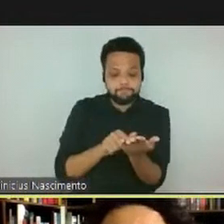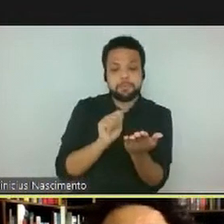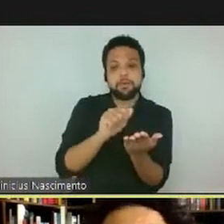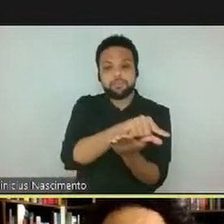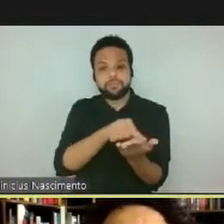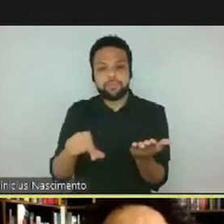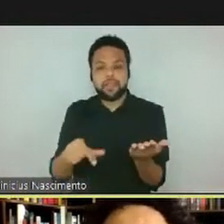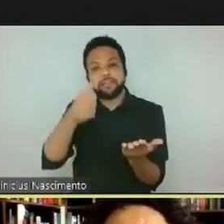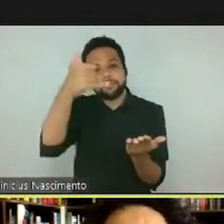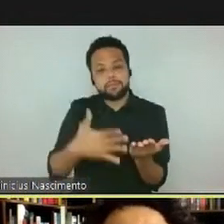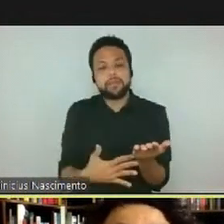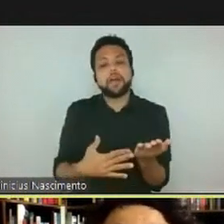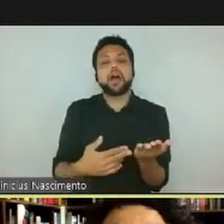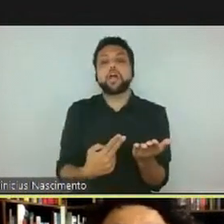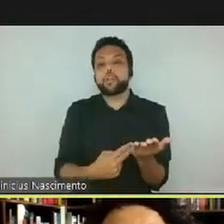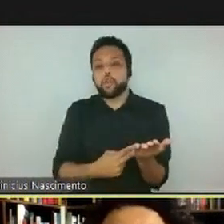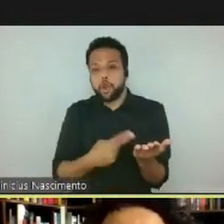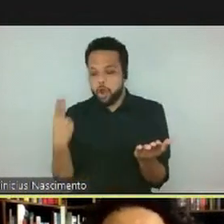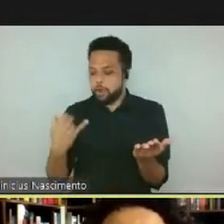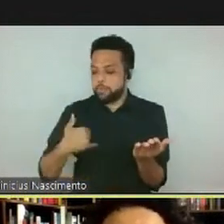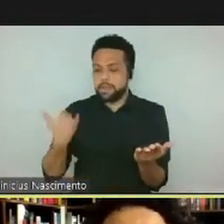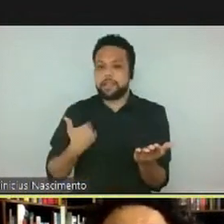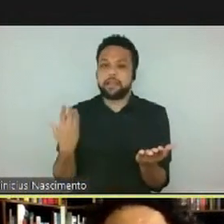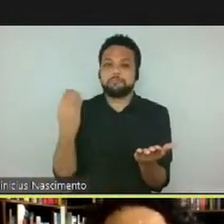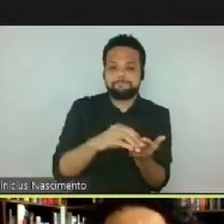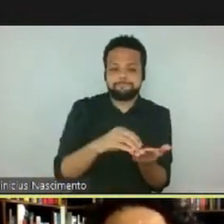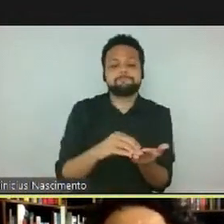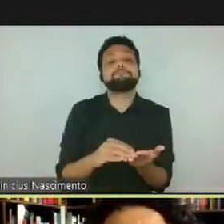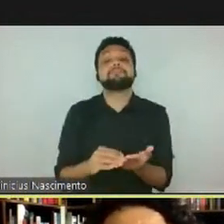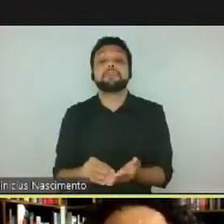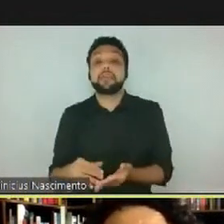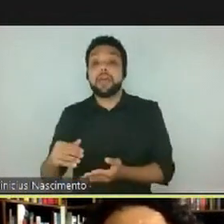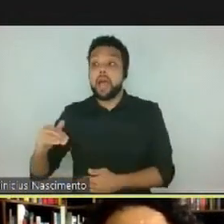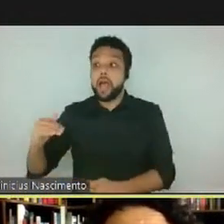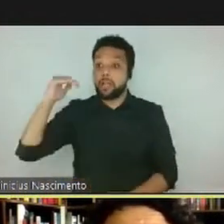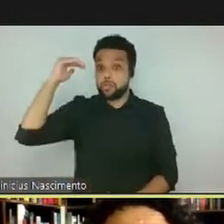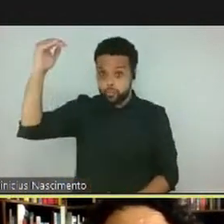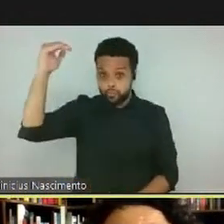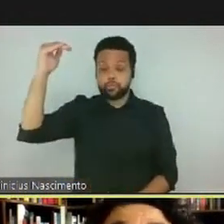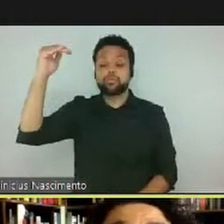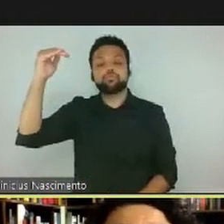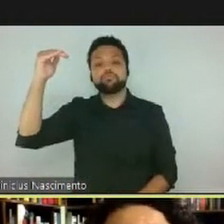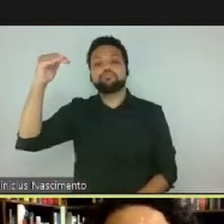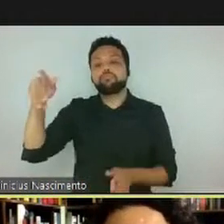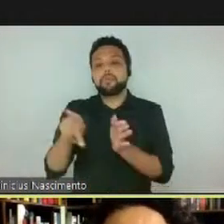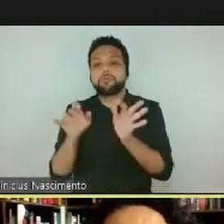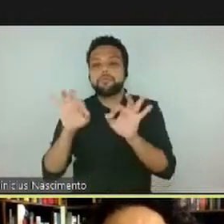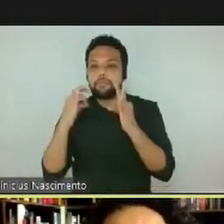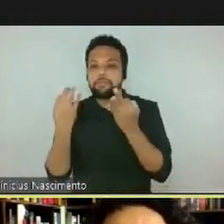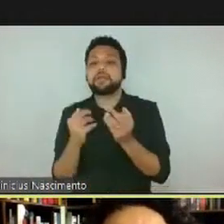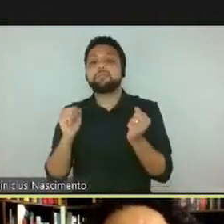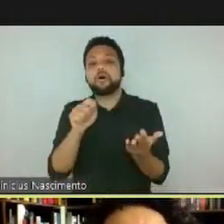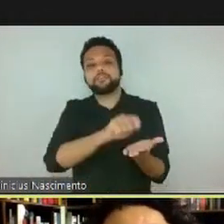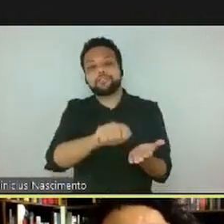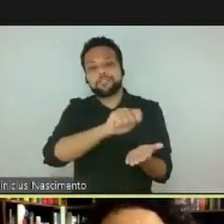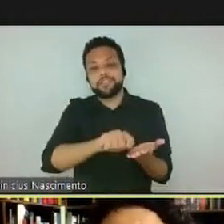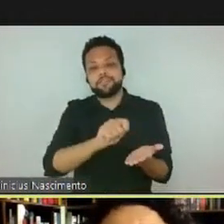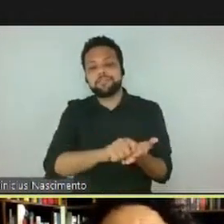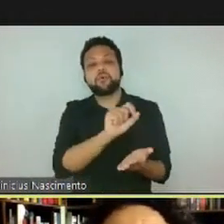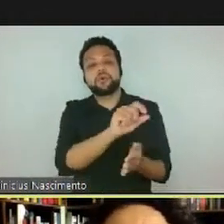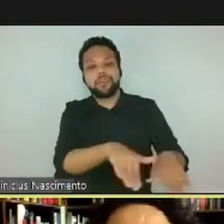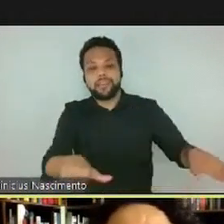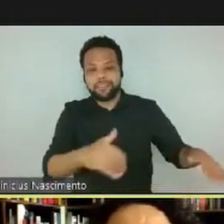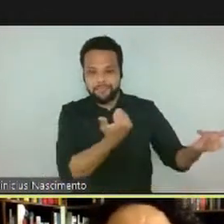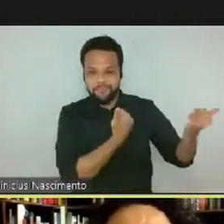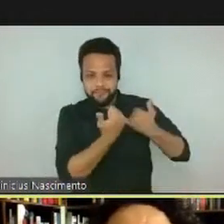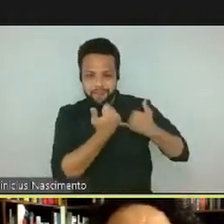seu nome e idade. Um adulto da família pode escrever o que as crianças pequenas falarem sobre o próprio desenho. Assim que